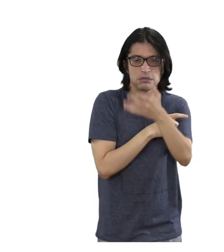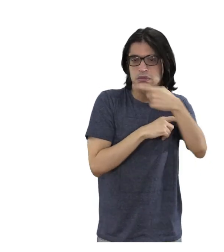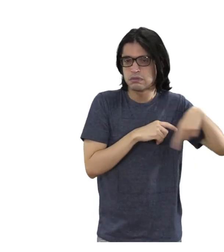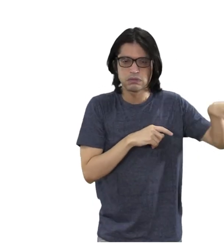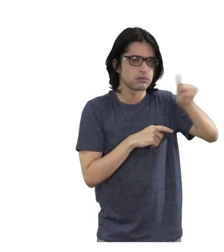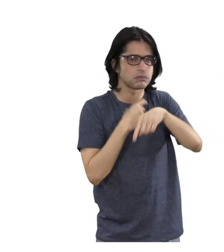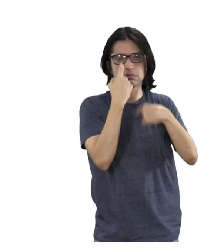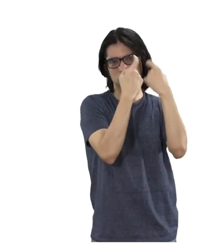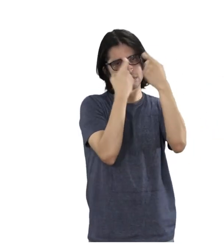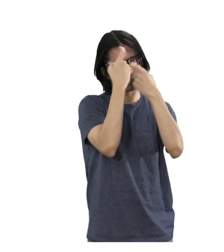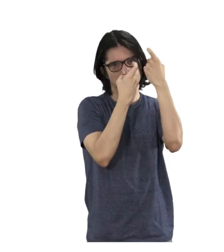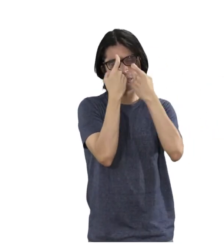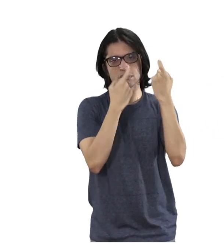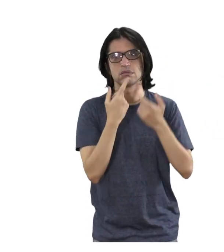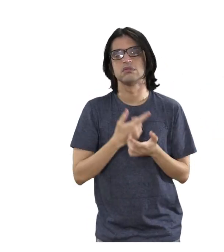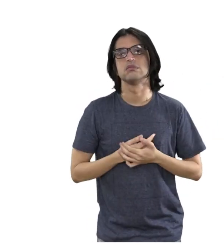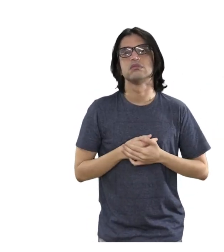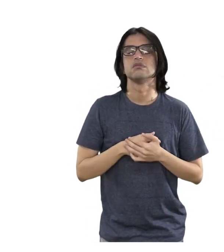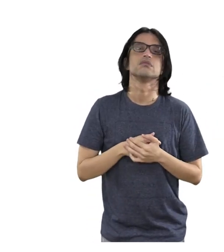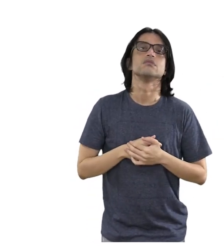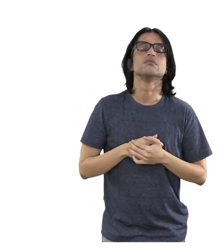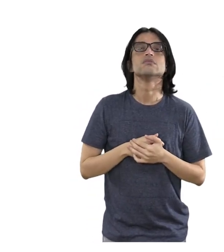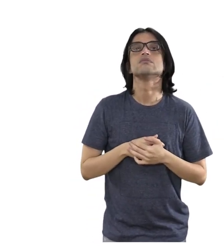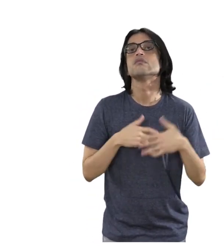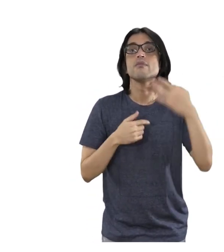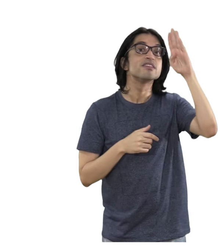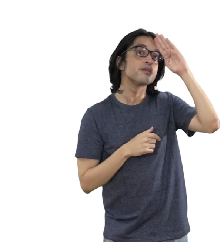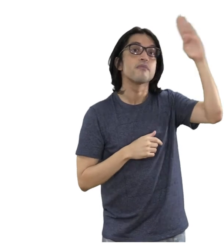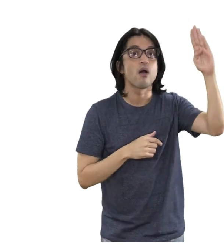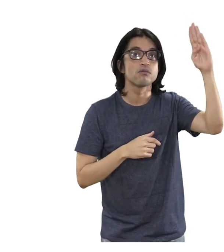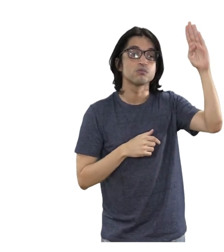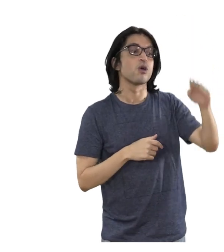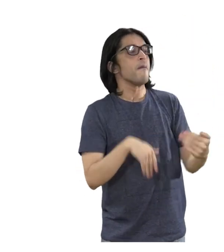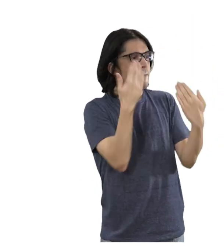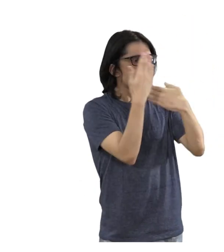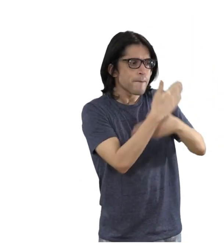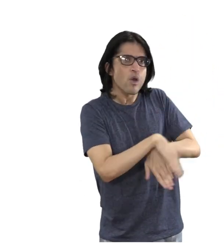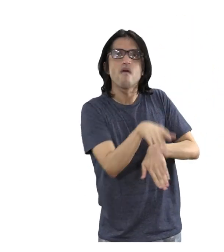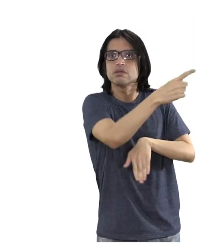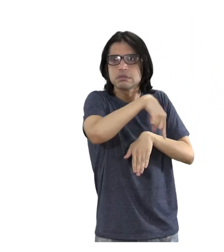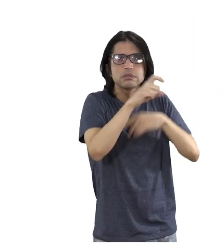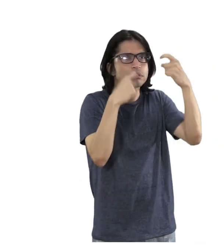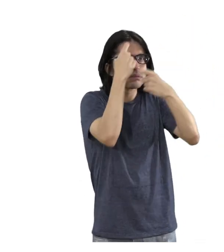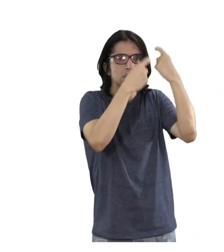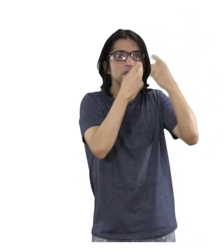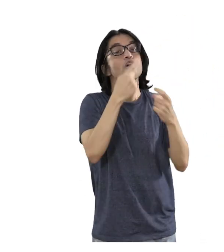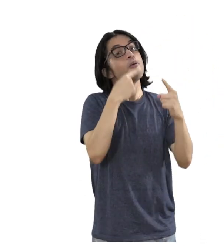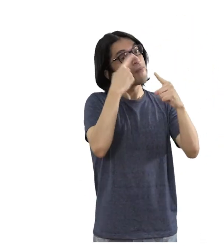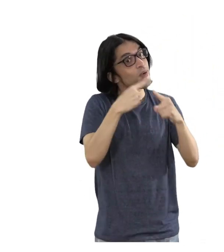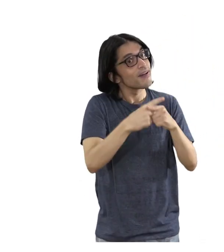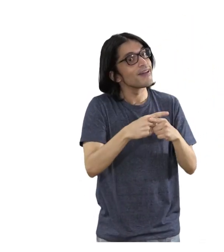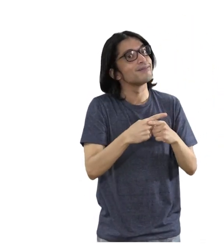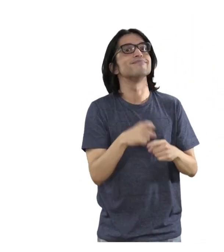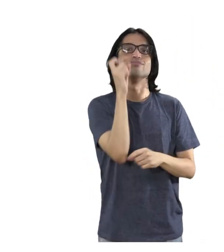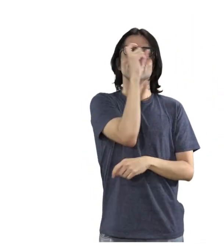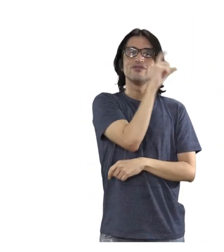todos apreensivos. Oração principal, o exame final deixou todos apreensivos. Adjetiva explicativa, que estava muito